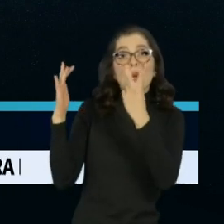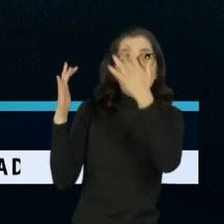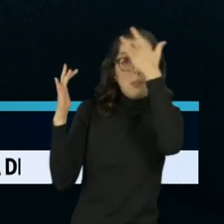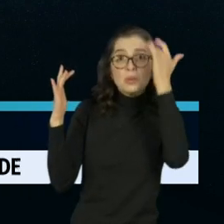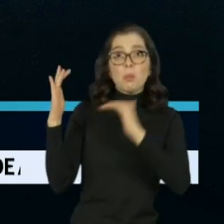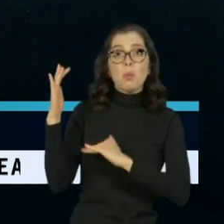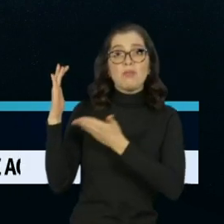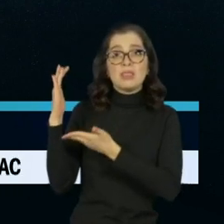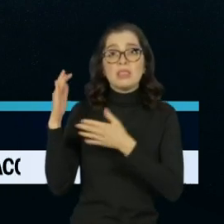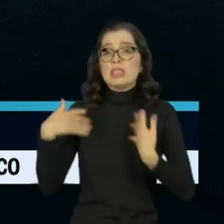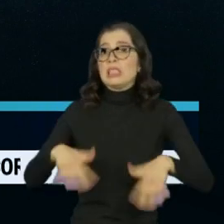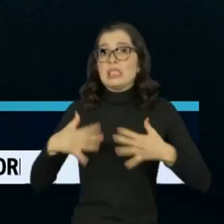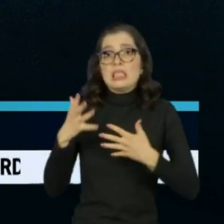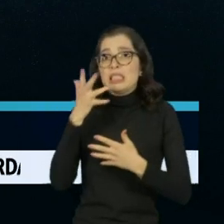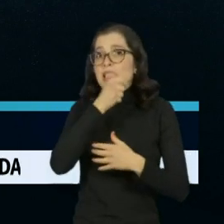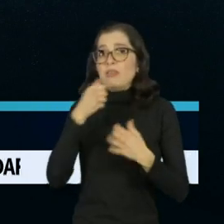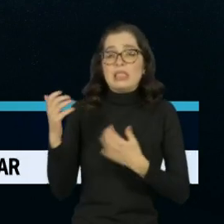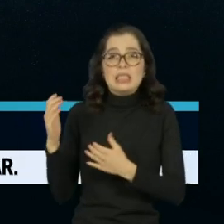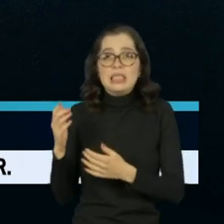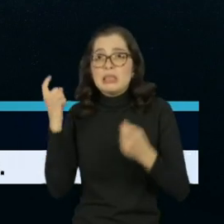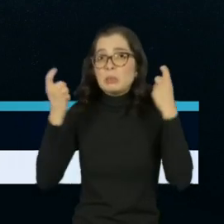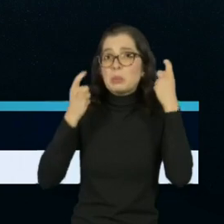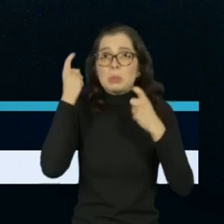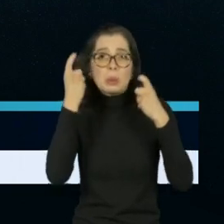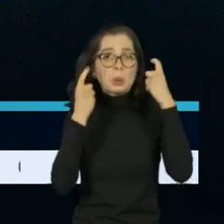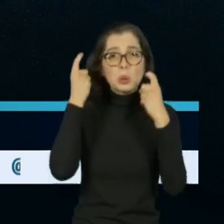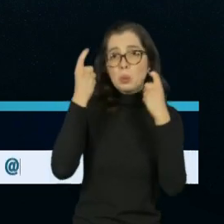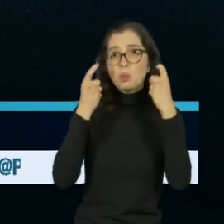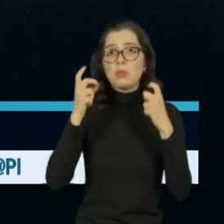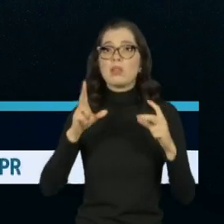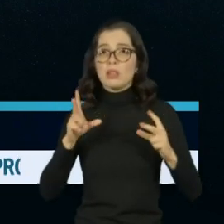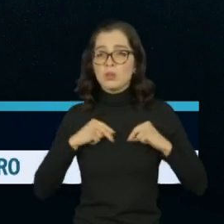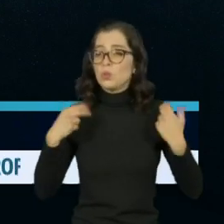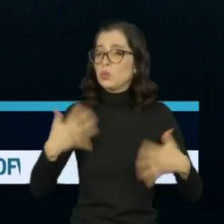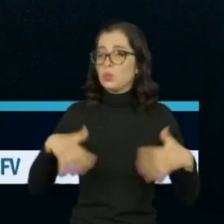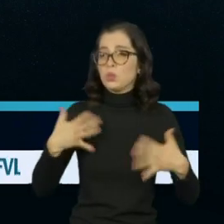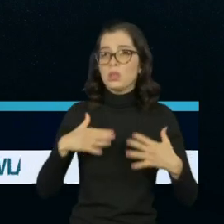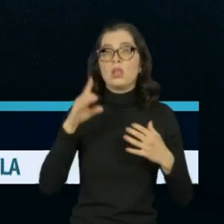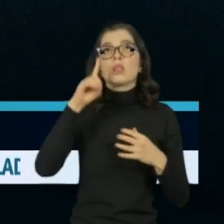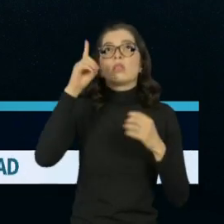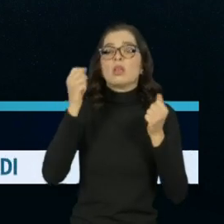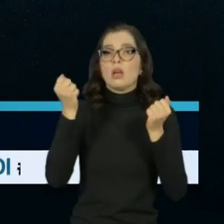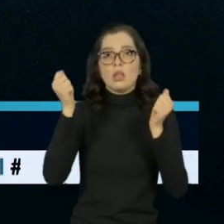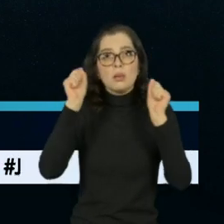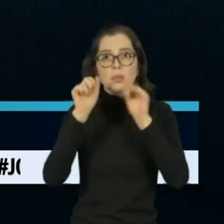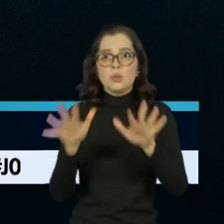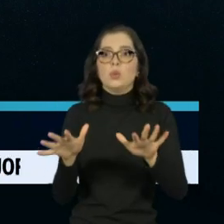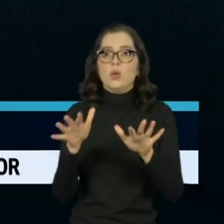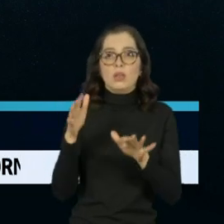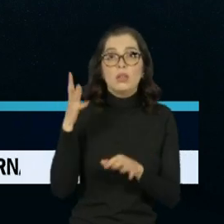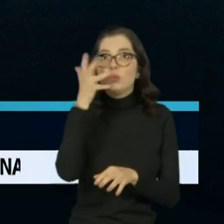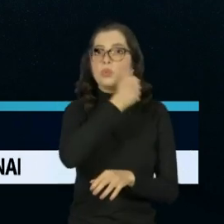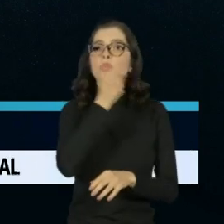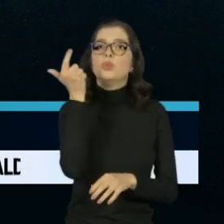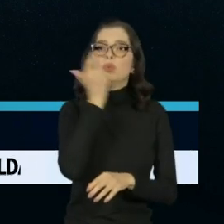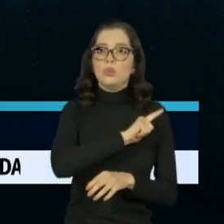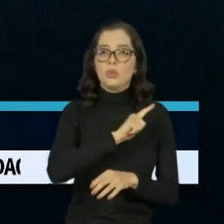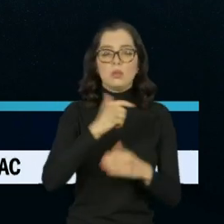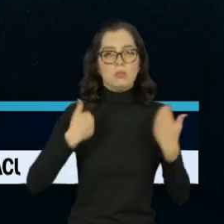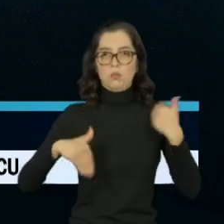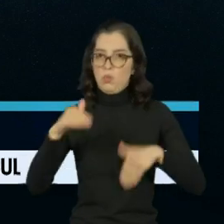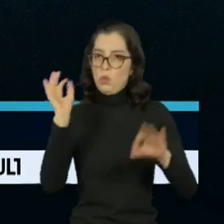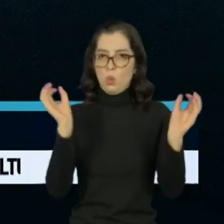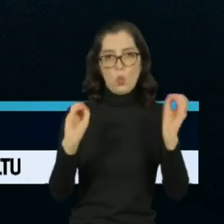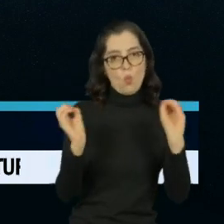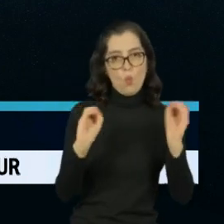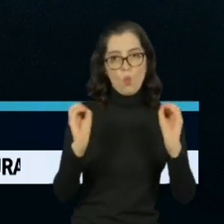gravou os momentos dramáticos. Ai, meu Deus do céu! Eles conseguiram escapar, sem ferimentos, por uma